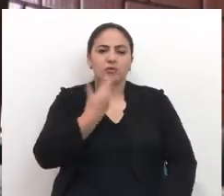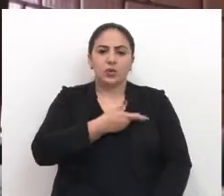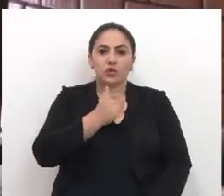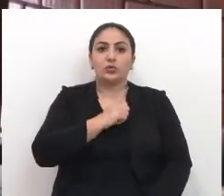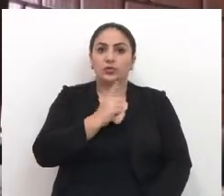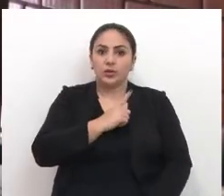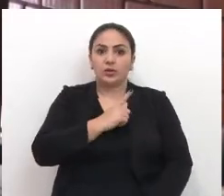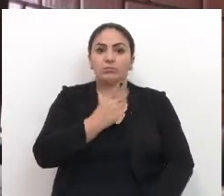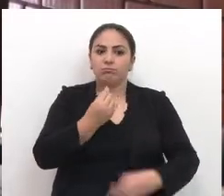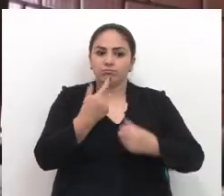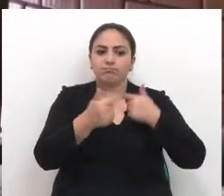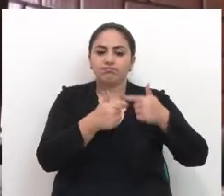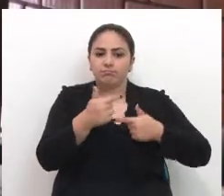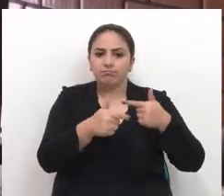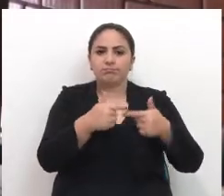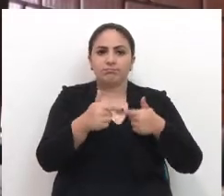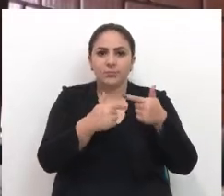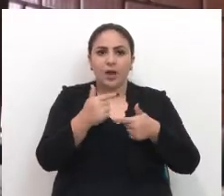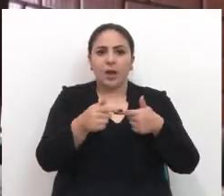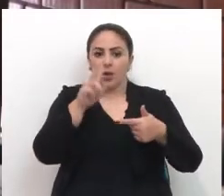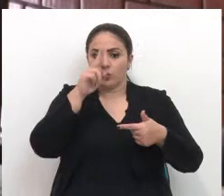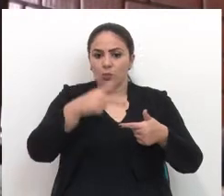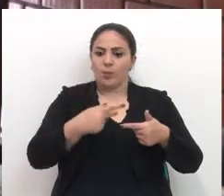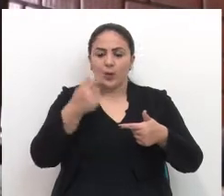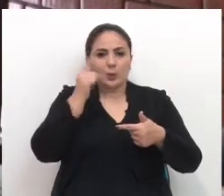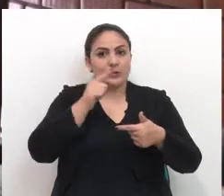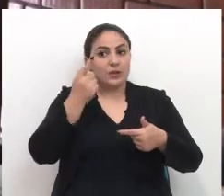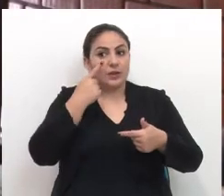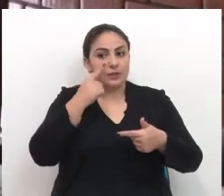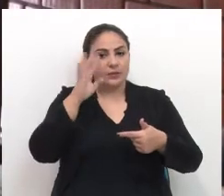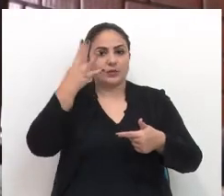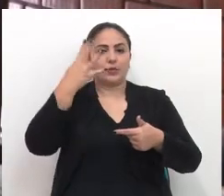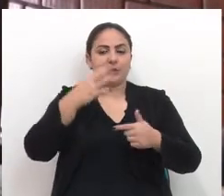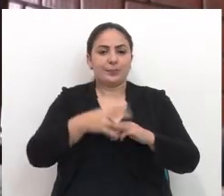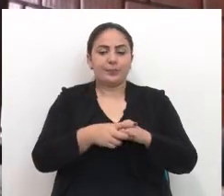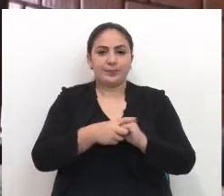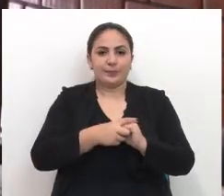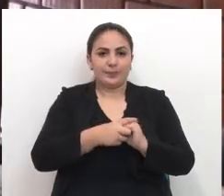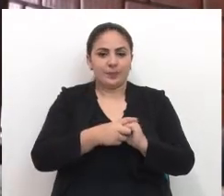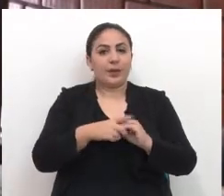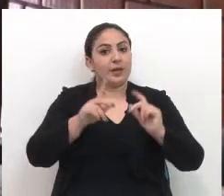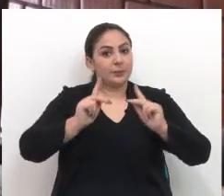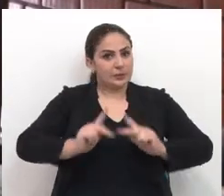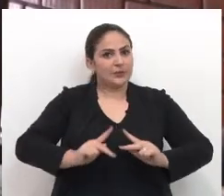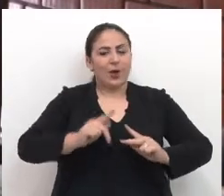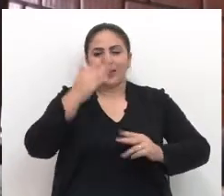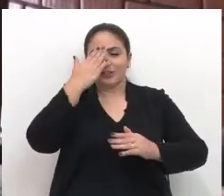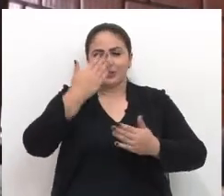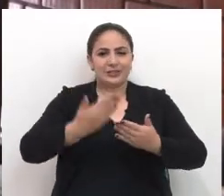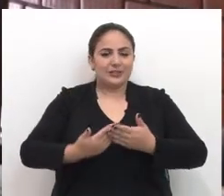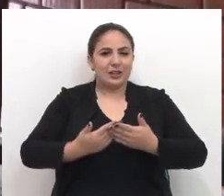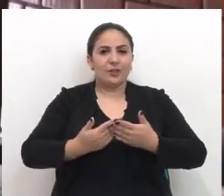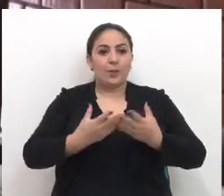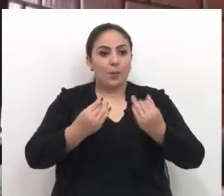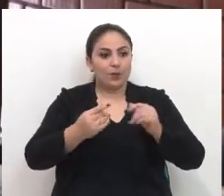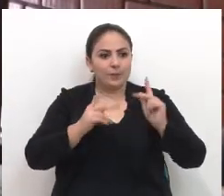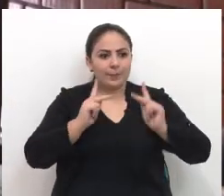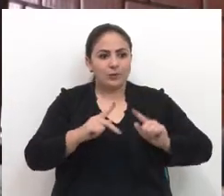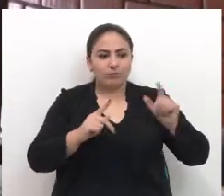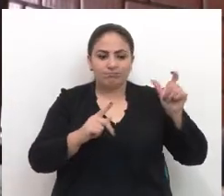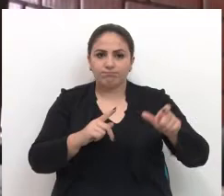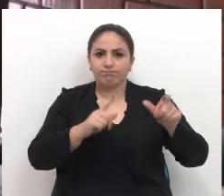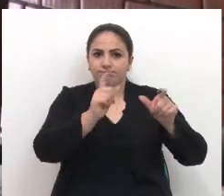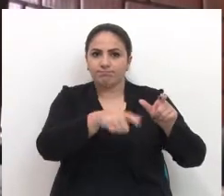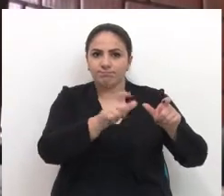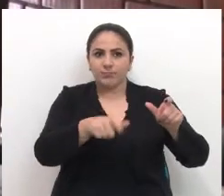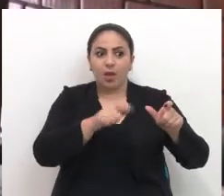tinha realmente assim autonomia para decidir. E as pessoas confiavam muito nos